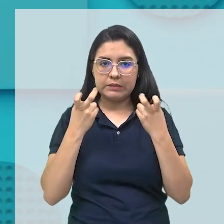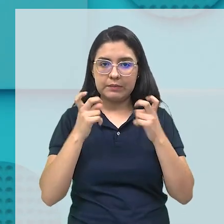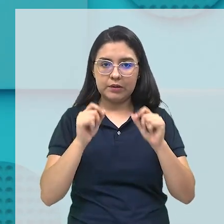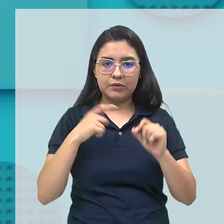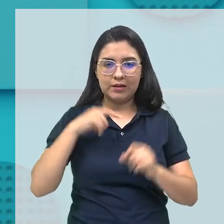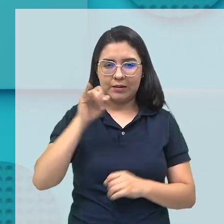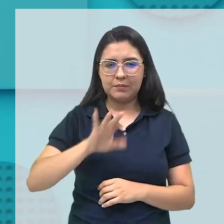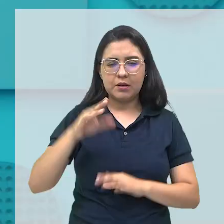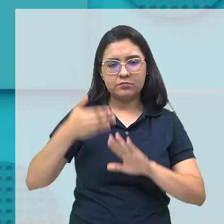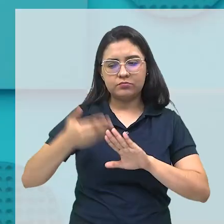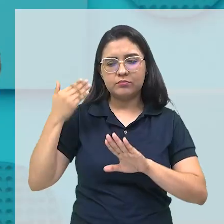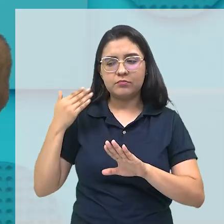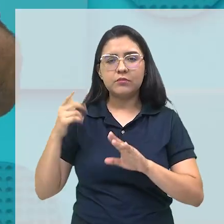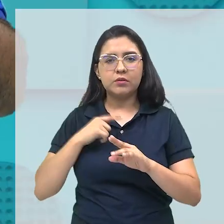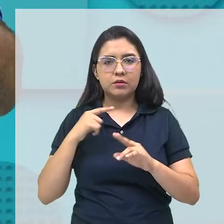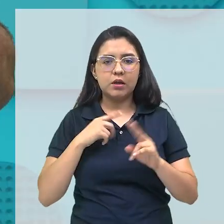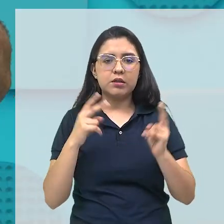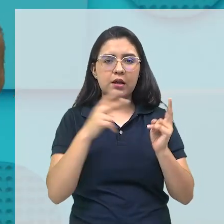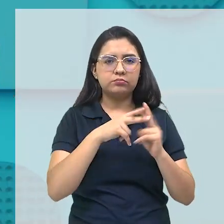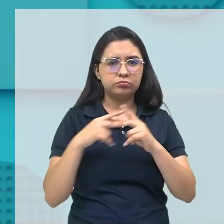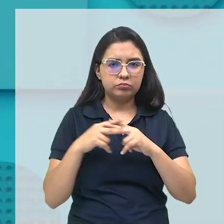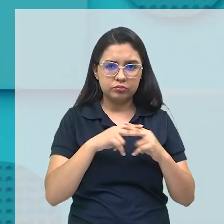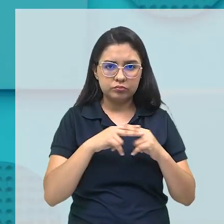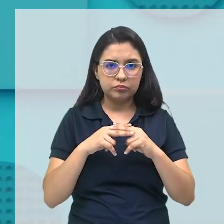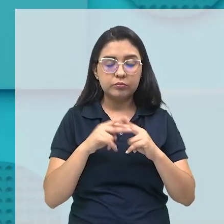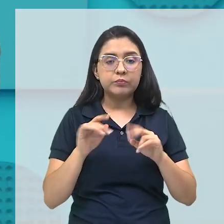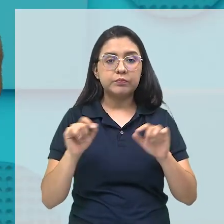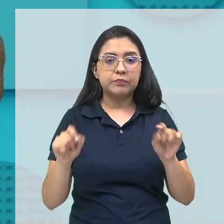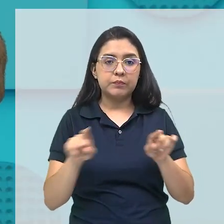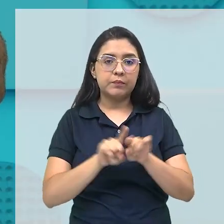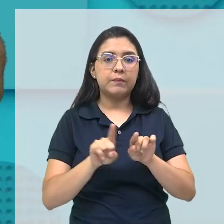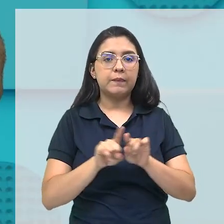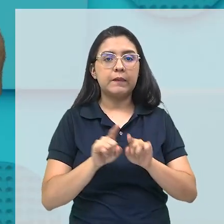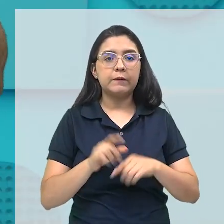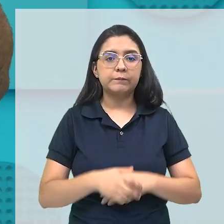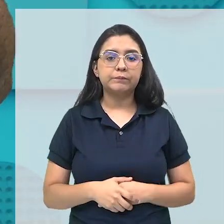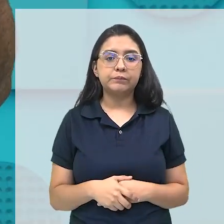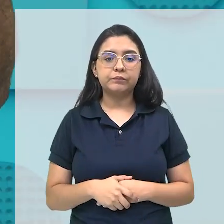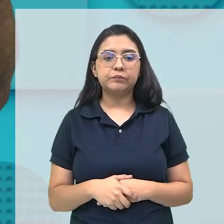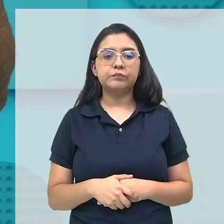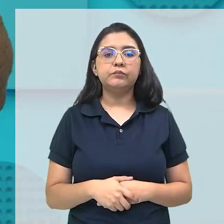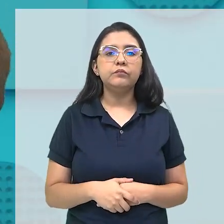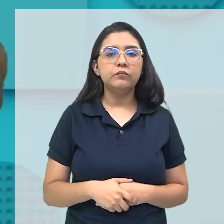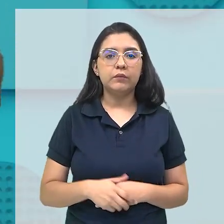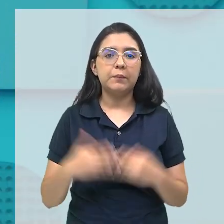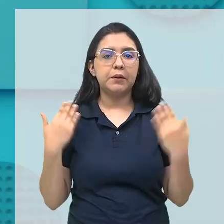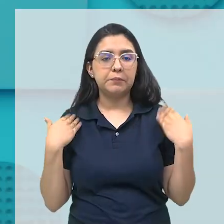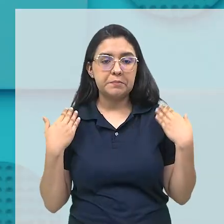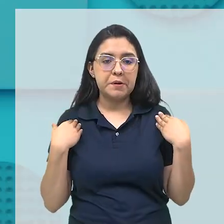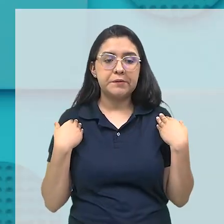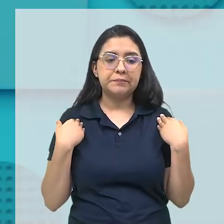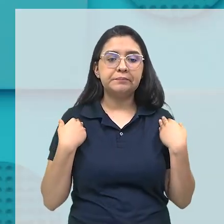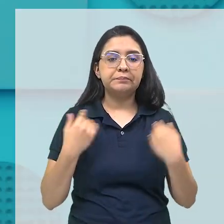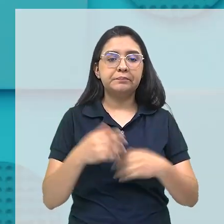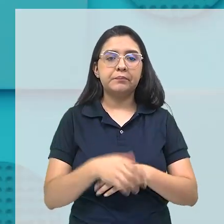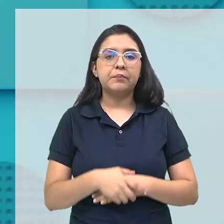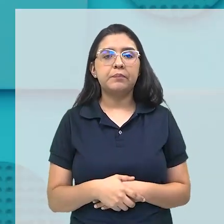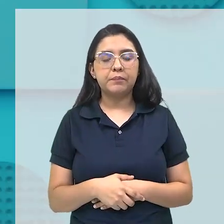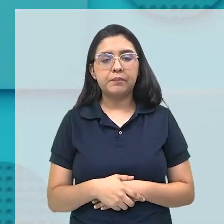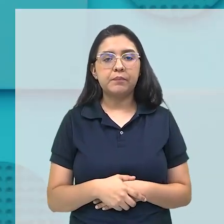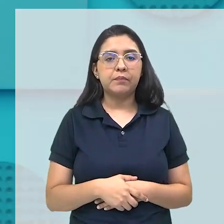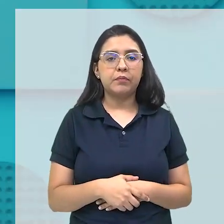os dois lutadores, né? Vocês viram que eles estavam se apoiando, se agarrando pela parte superior do corpo, né? Tentando